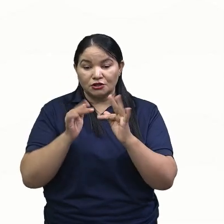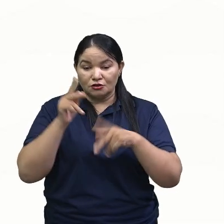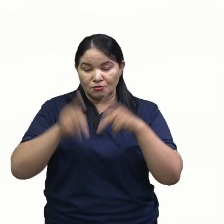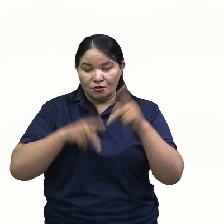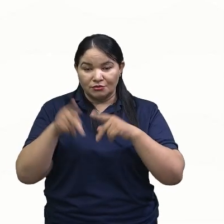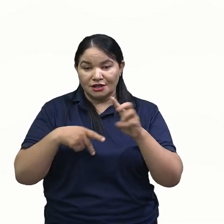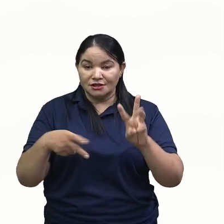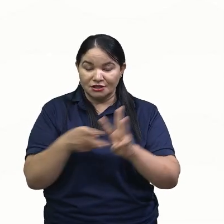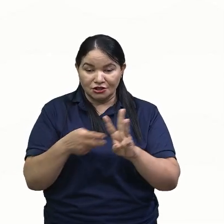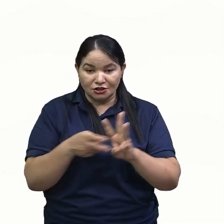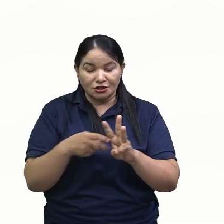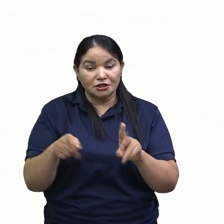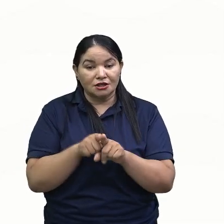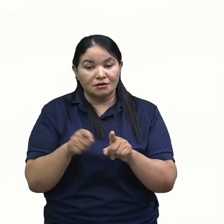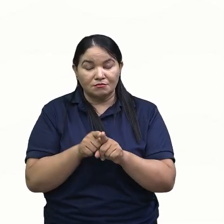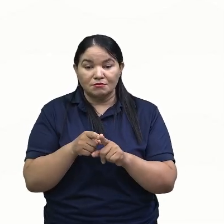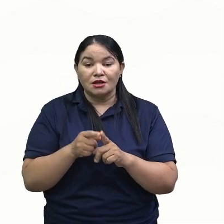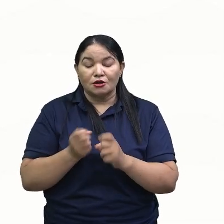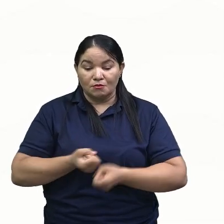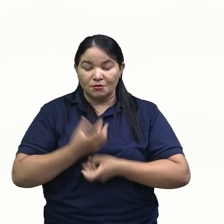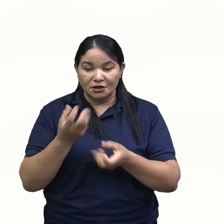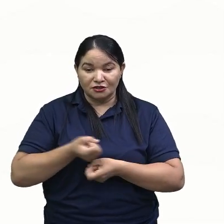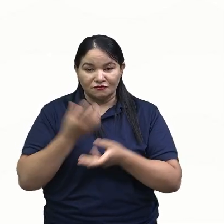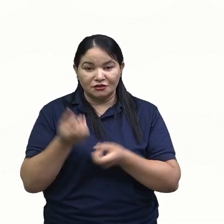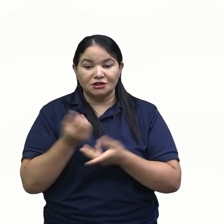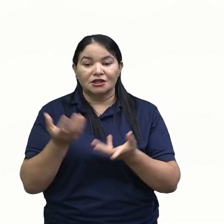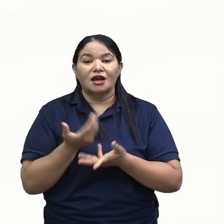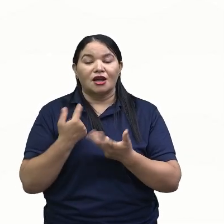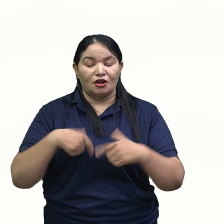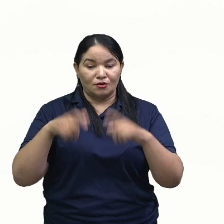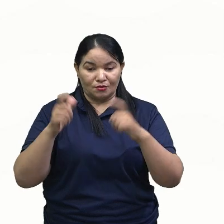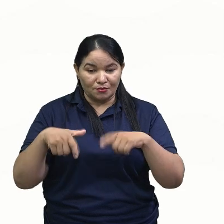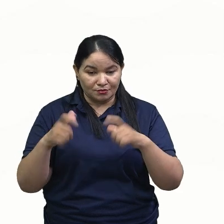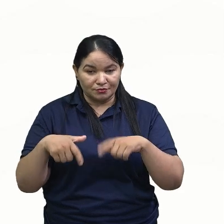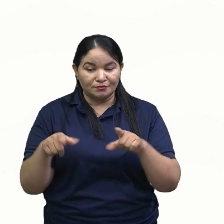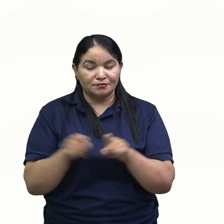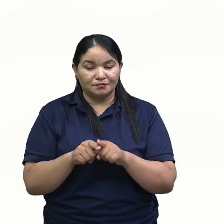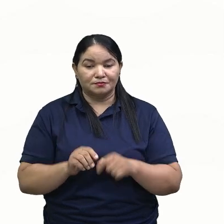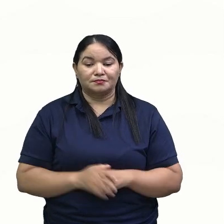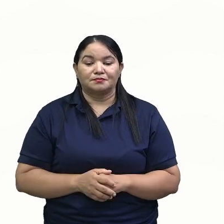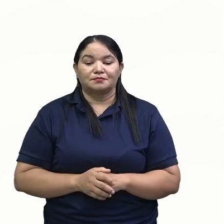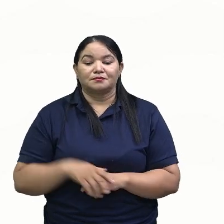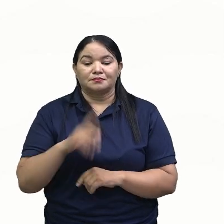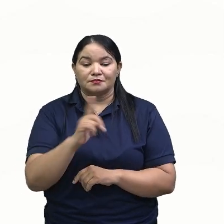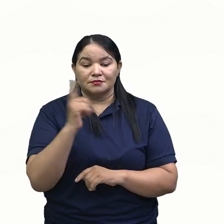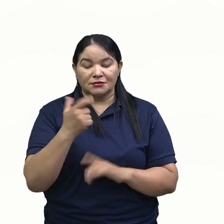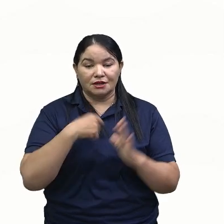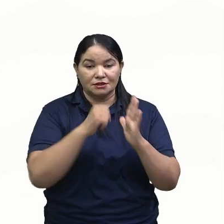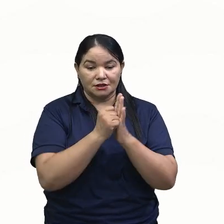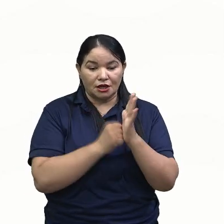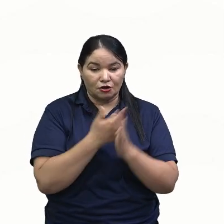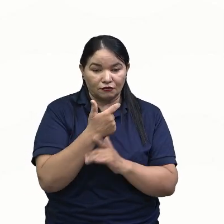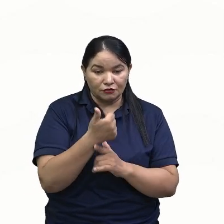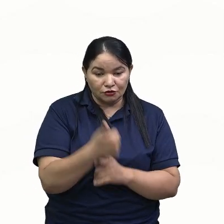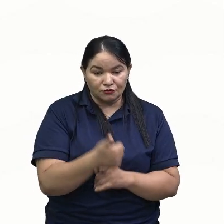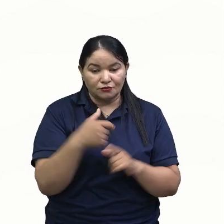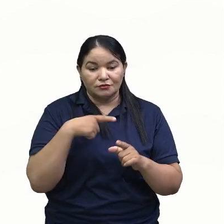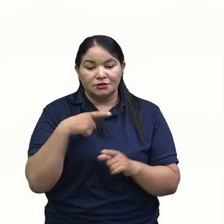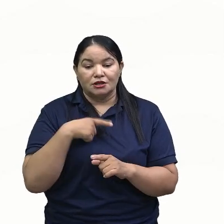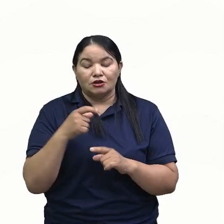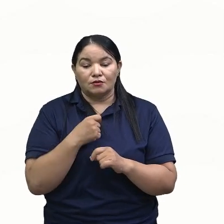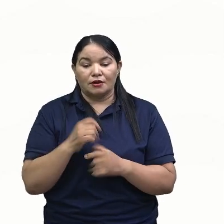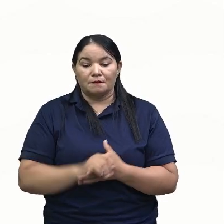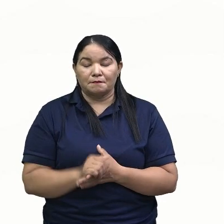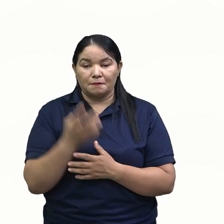indígenas que são manifestadas naquela localidade. Já no século XXI, nós temos as